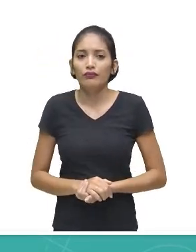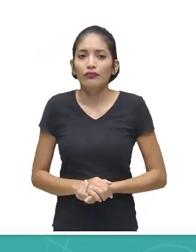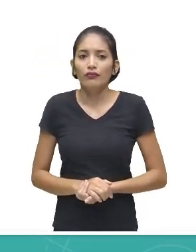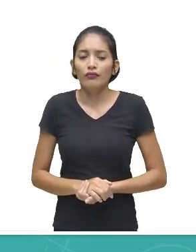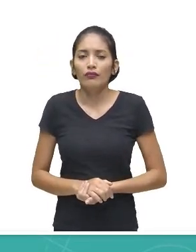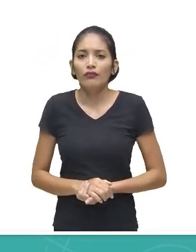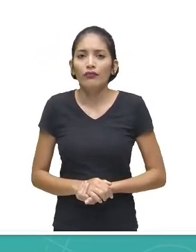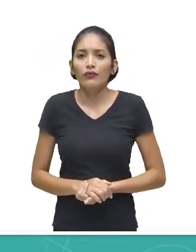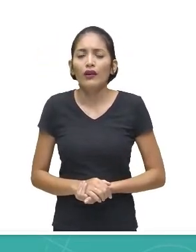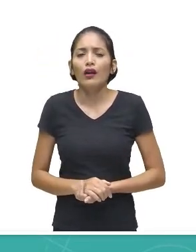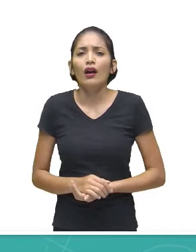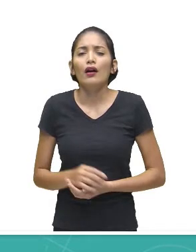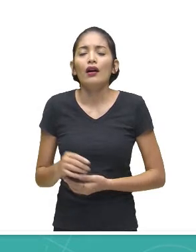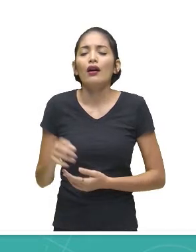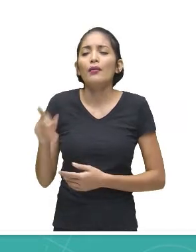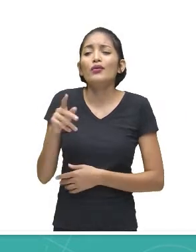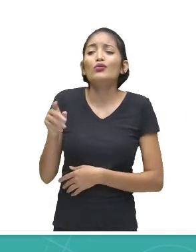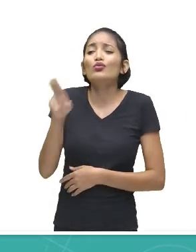usando travessão.